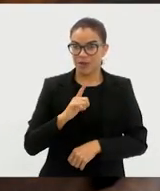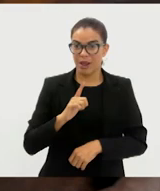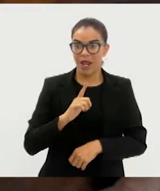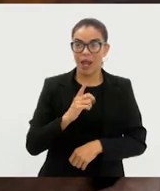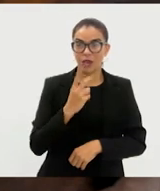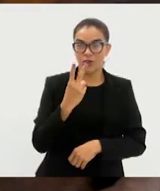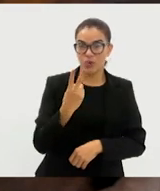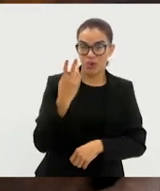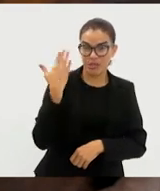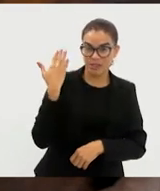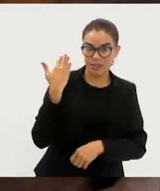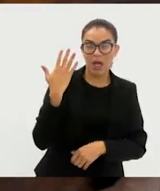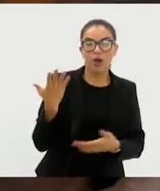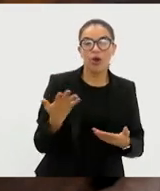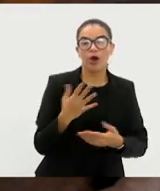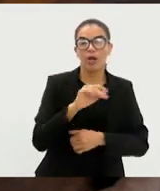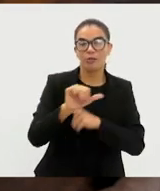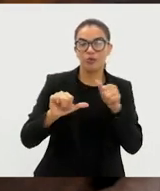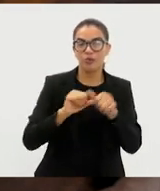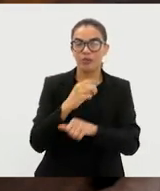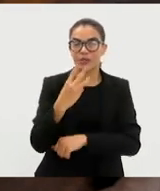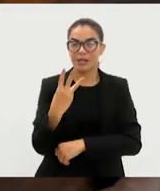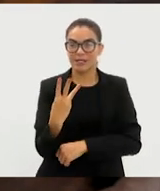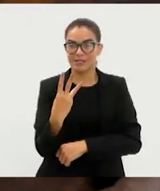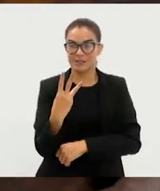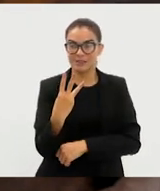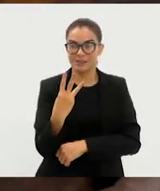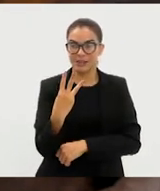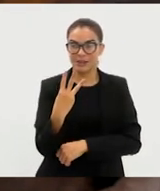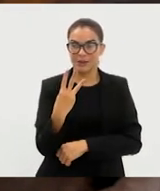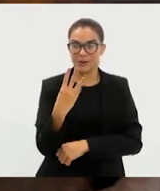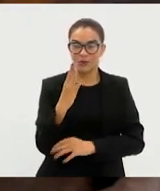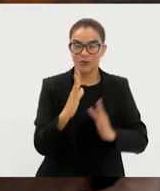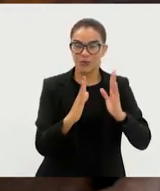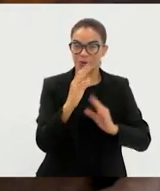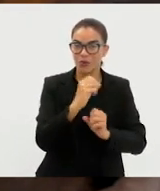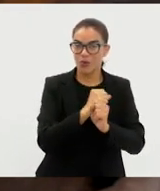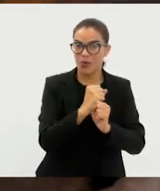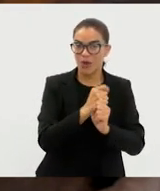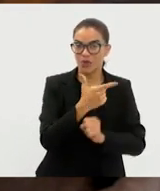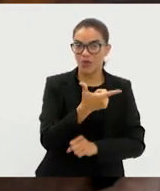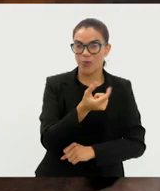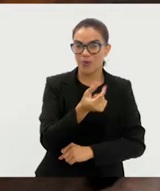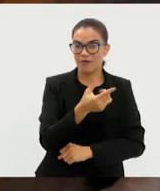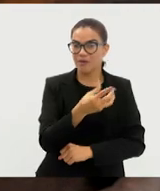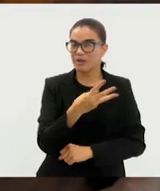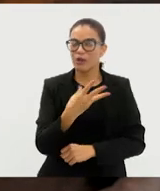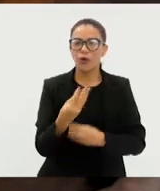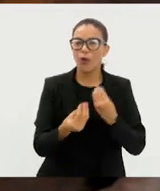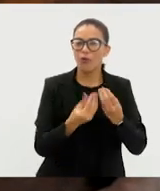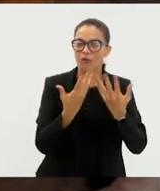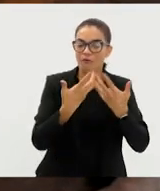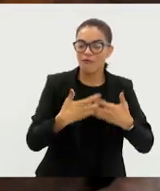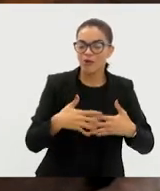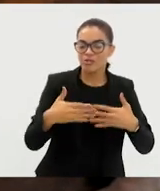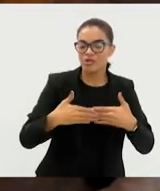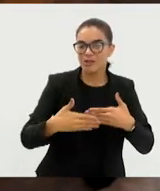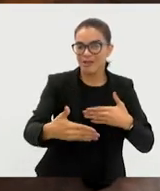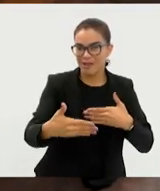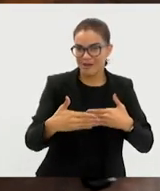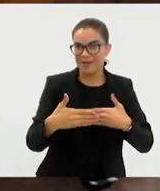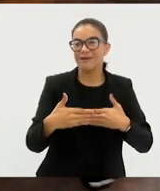né? Sim. E no meio do exercício de 23, né? Sim. Como é que vai ser essa partição? Viu, Ada? Cadê